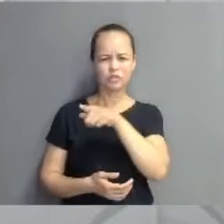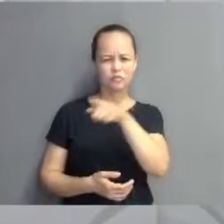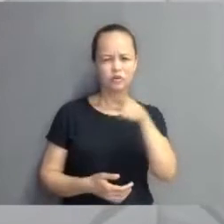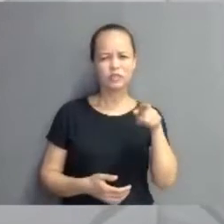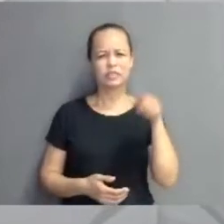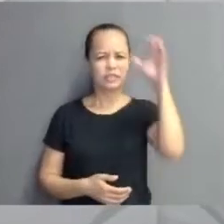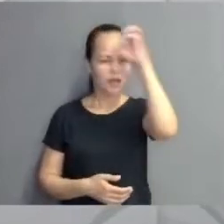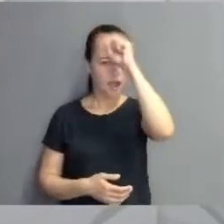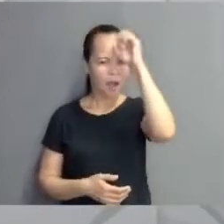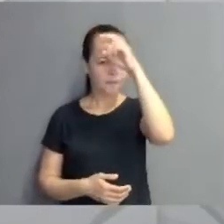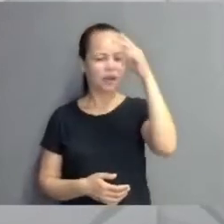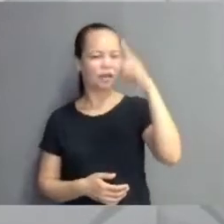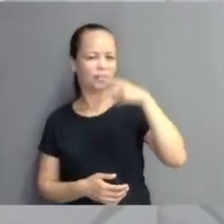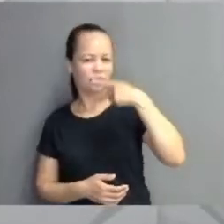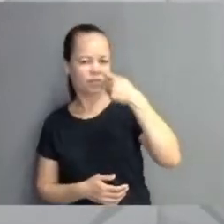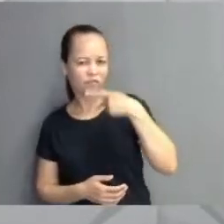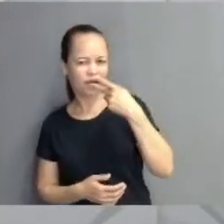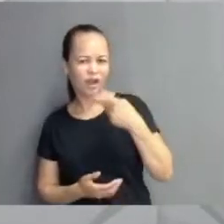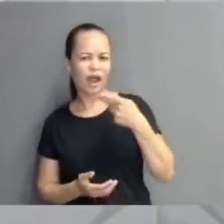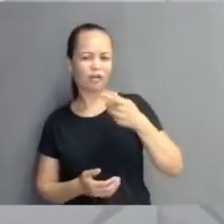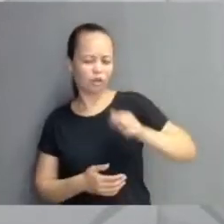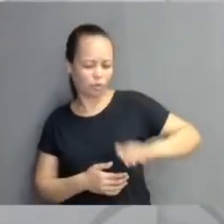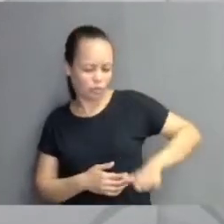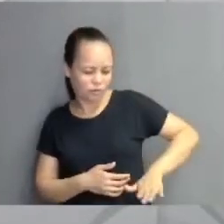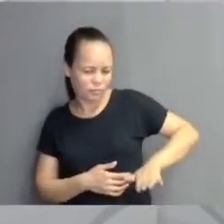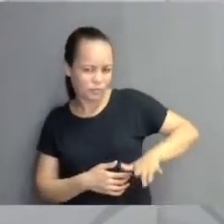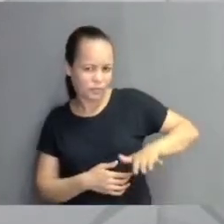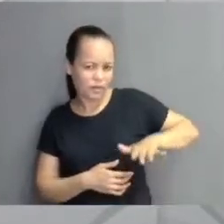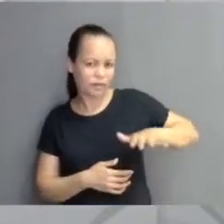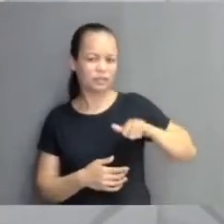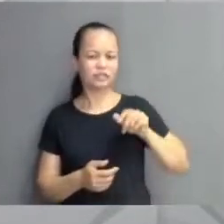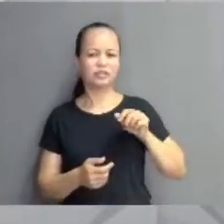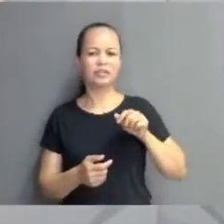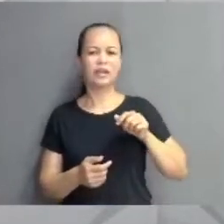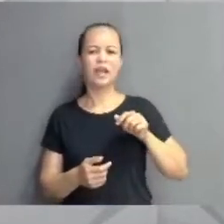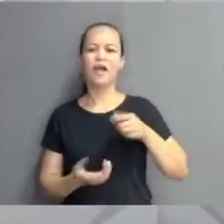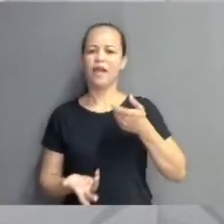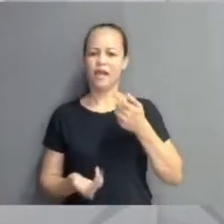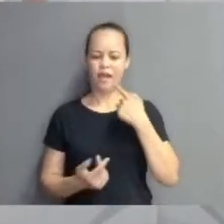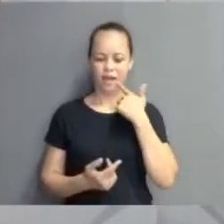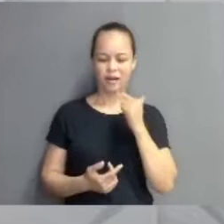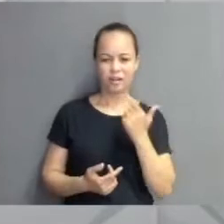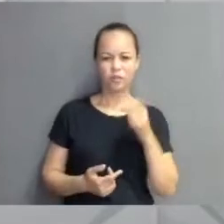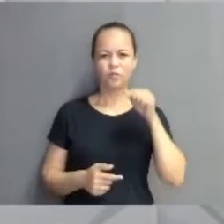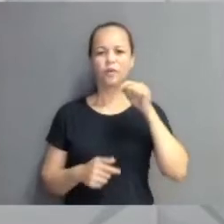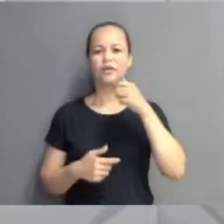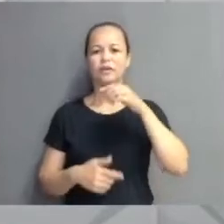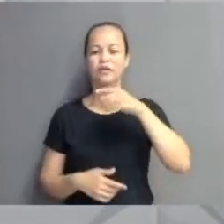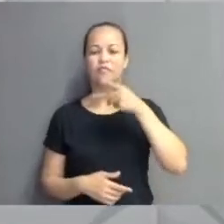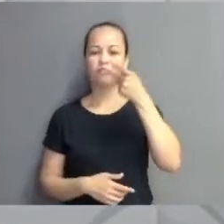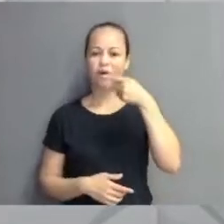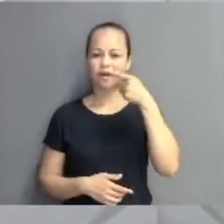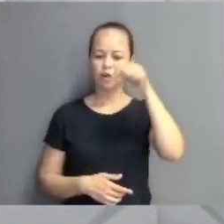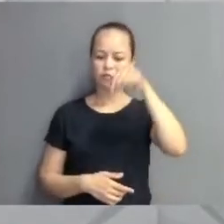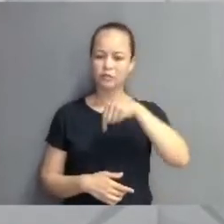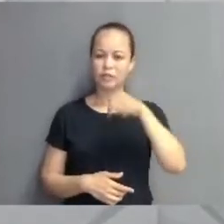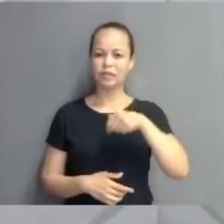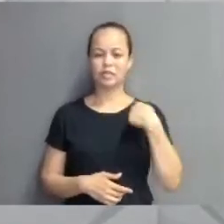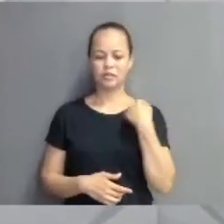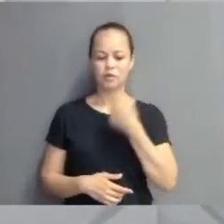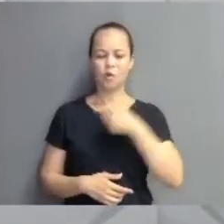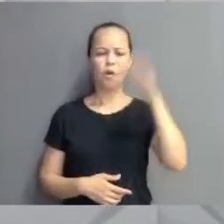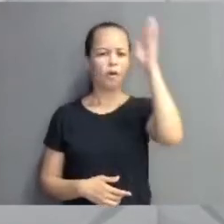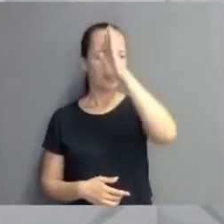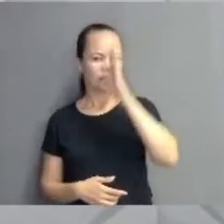de vida né é a língua que a gente se fala aqui no nosso país no Brasil Apesar que em outros países